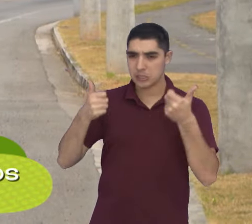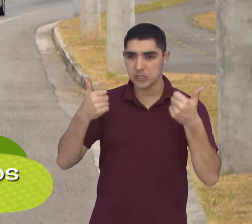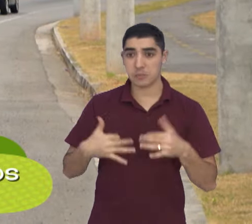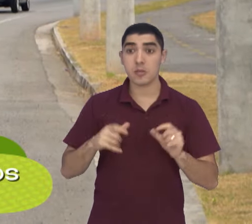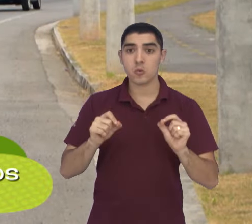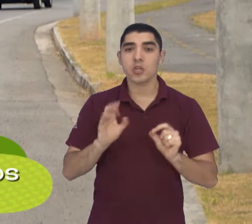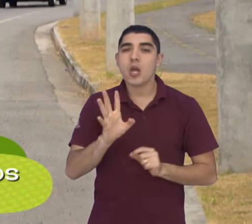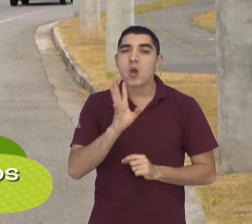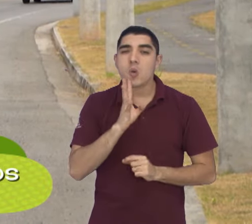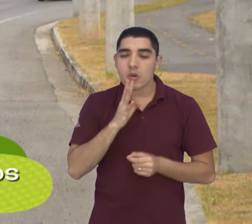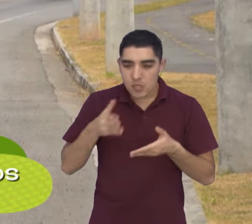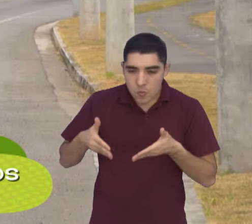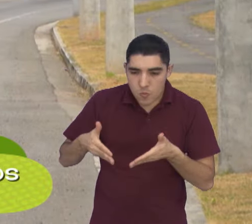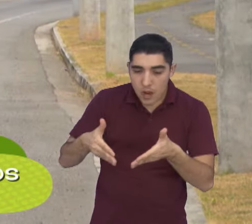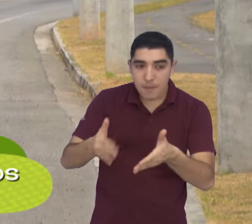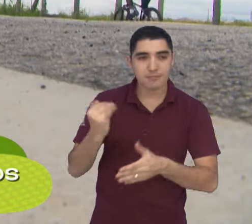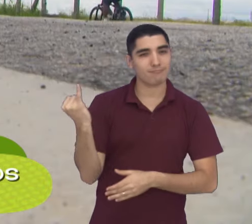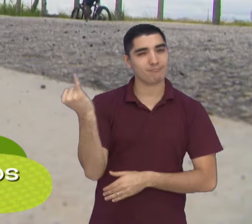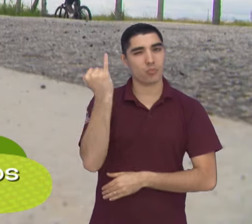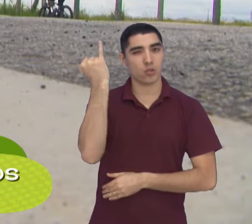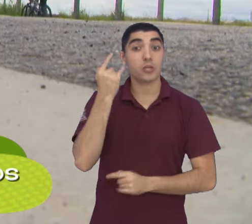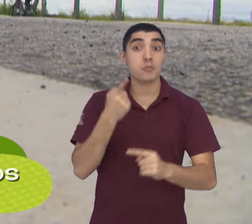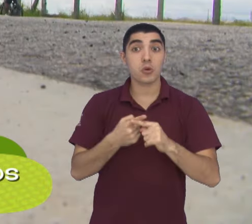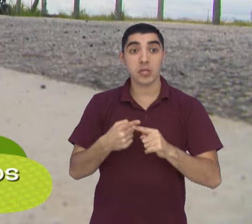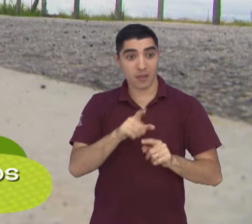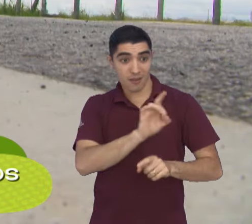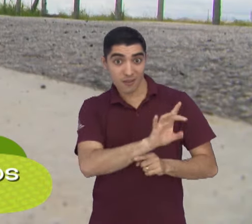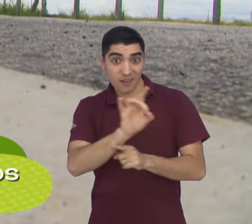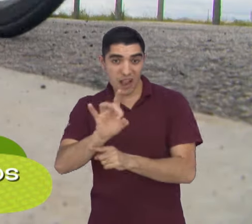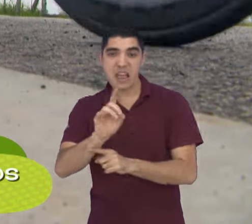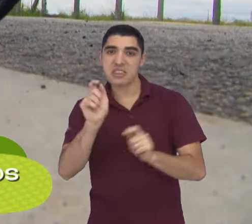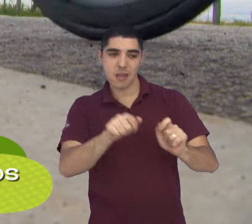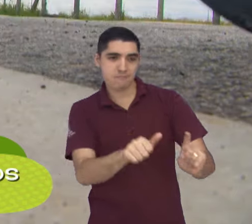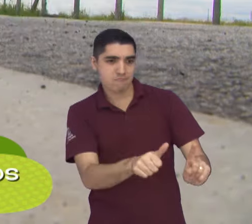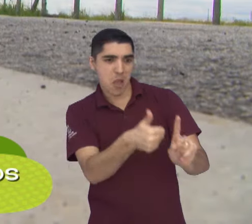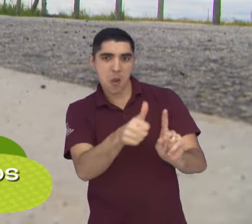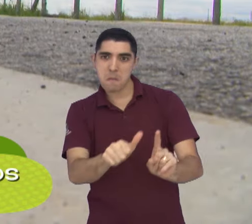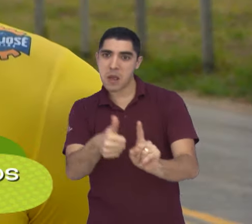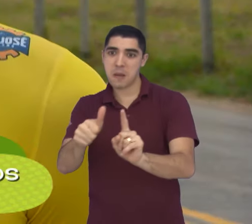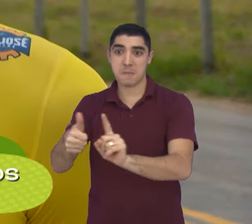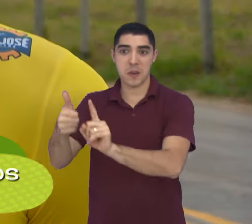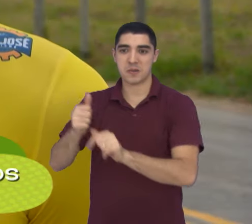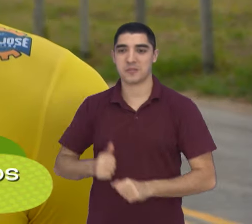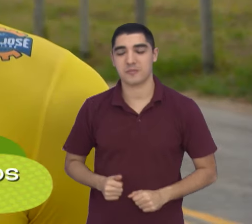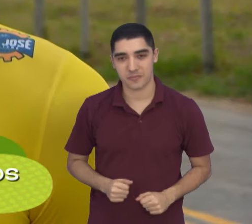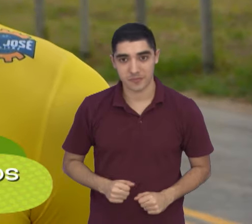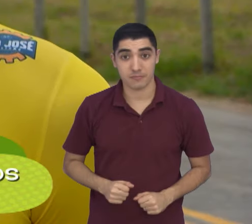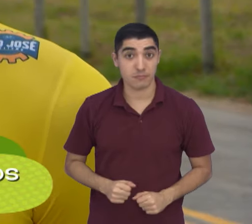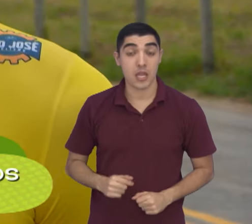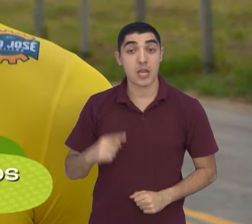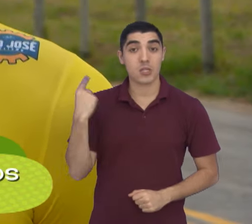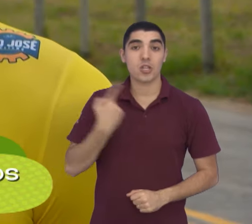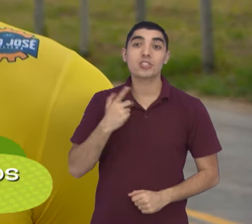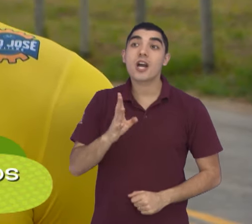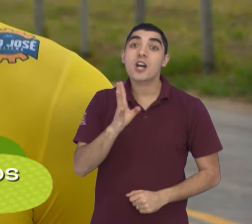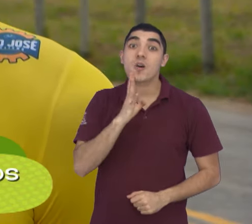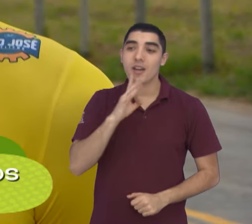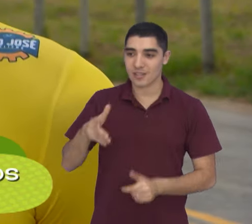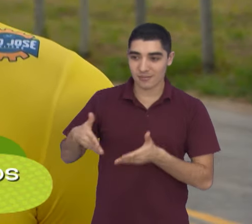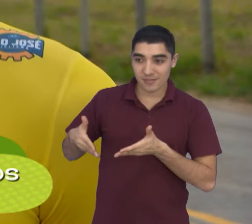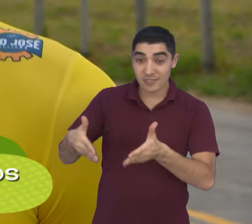é importante para melhorar o desempenho individual dos atletas na hora da prova. Então nós vamos usar as vias que a gente realiza para fazer